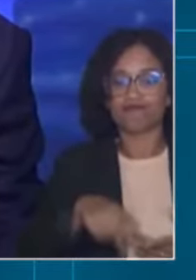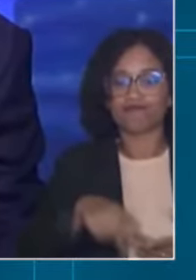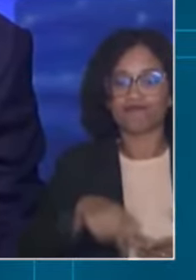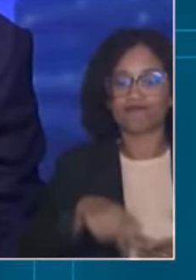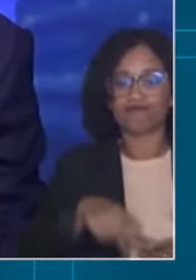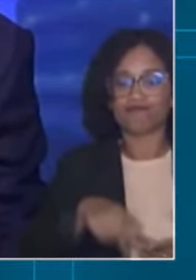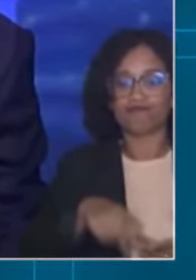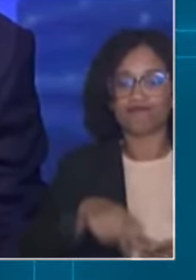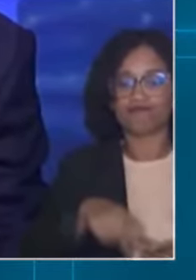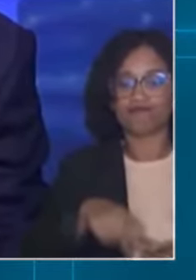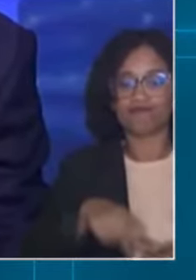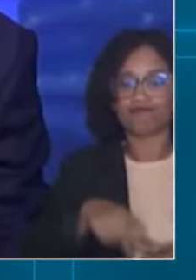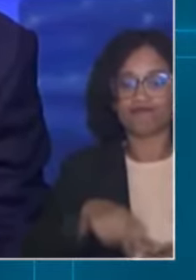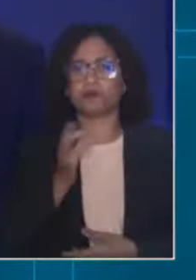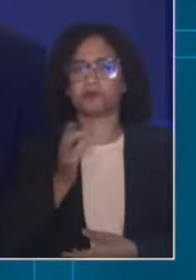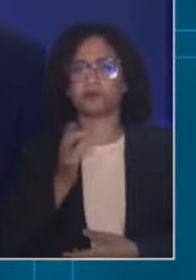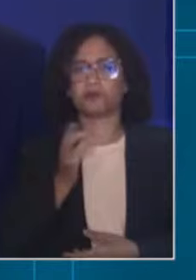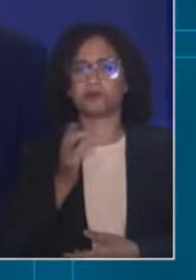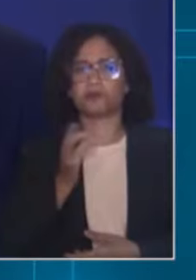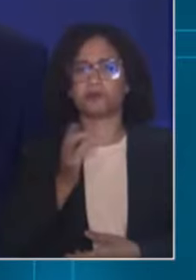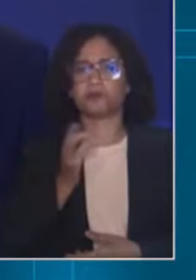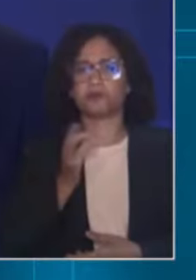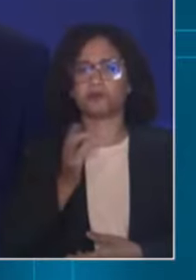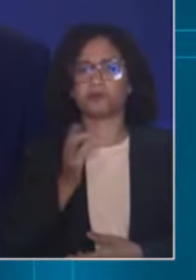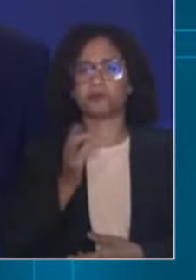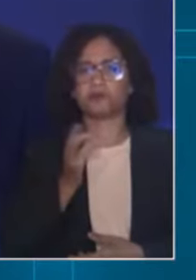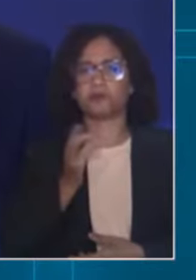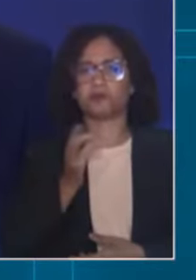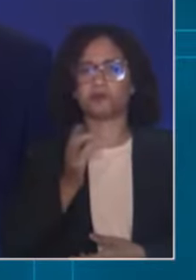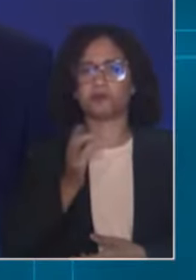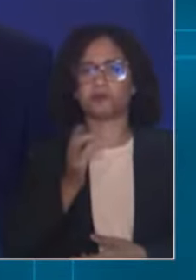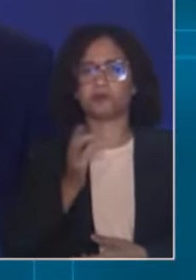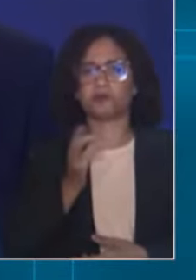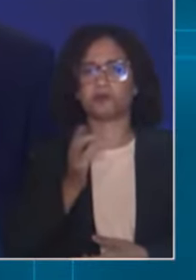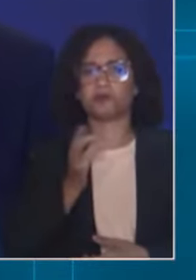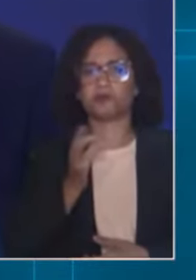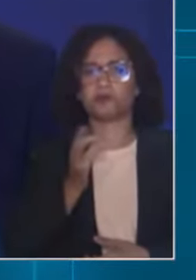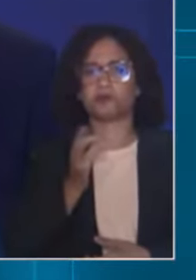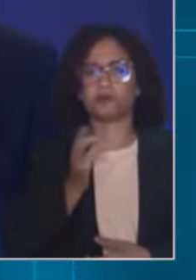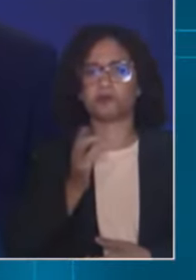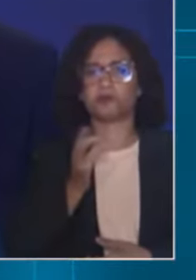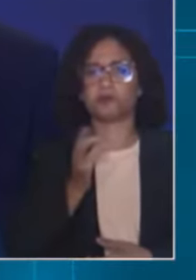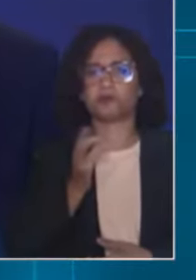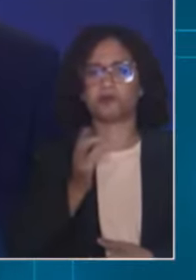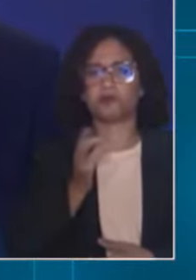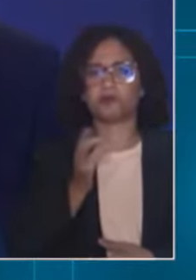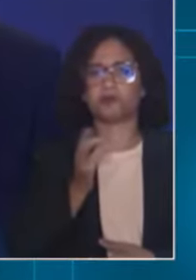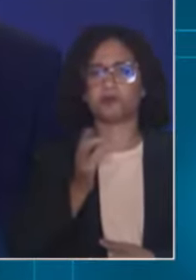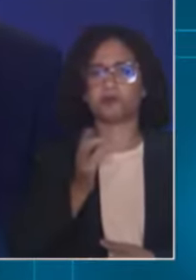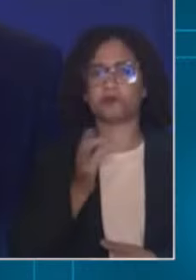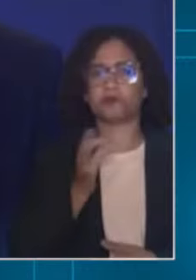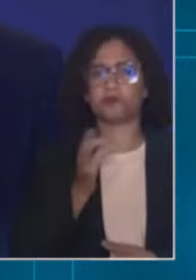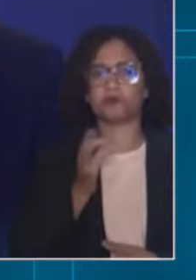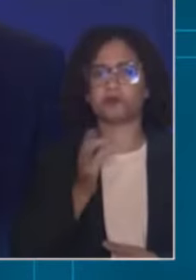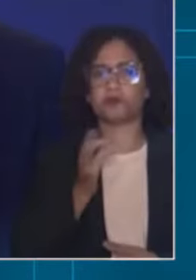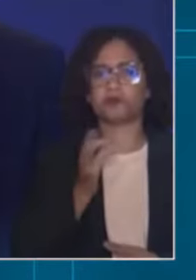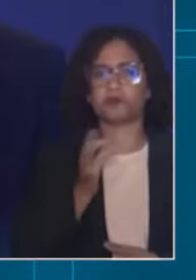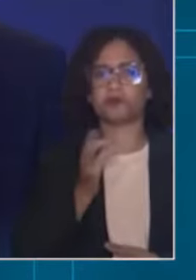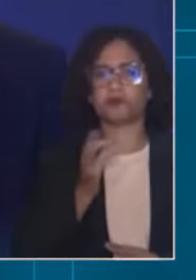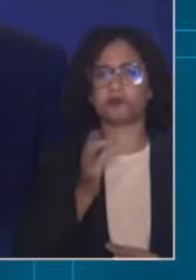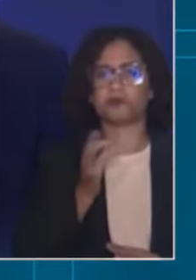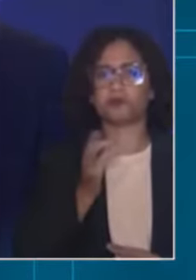menos de 10%, né? Então, no geral, o PT ganha as eleições, inclusive Geronimo, atual governador, perdeu em